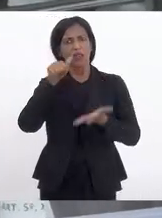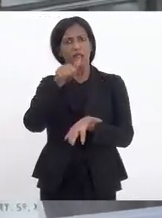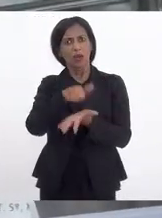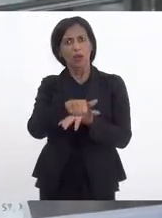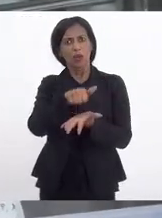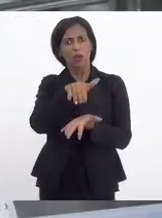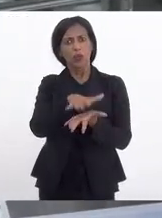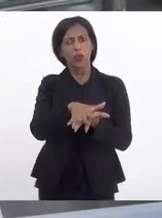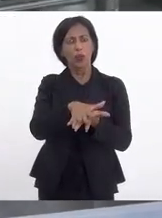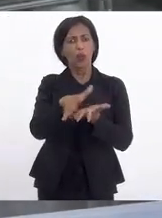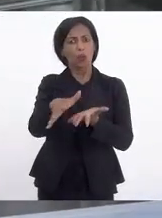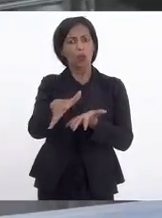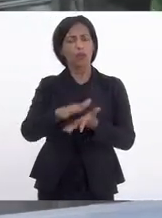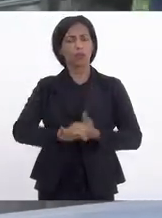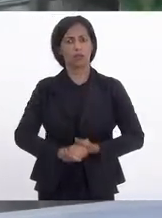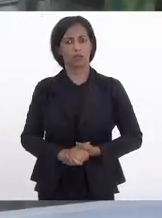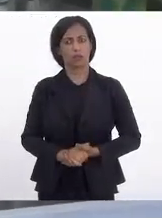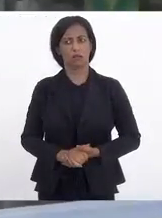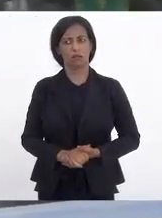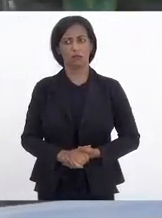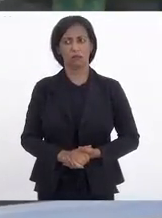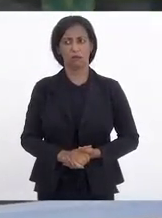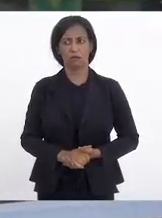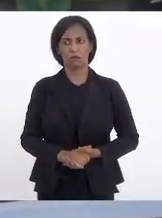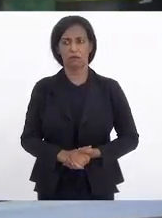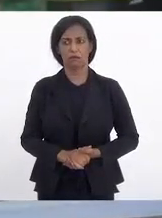causar uma repulsa